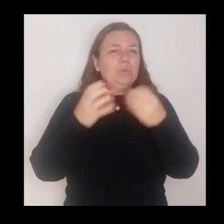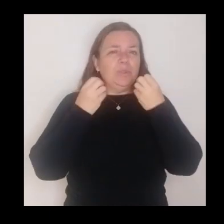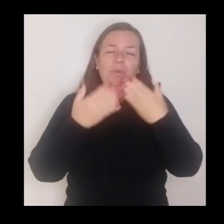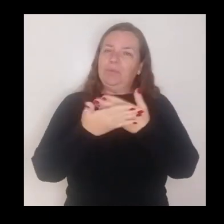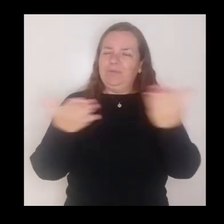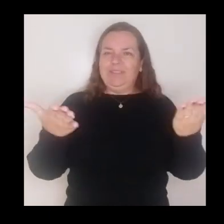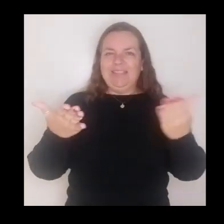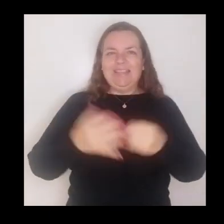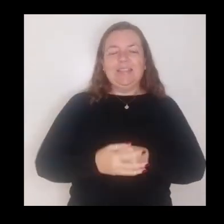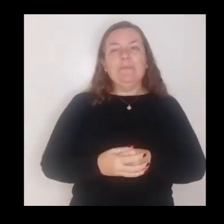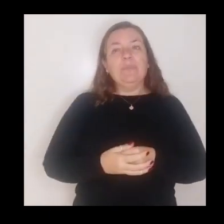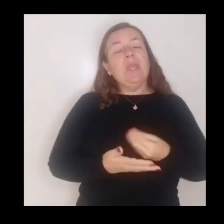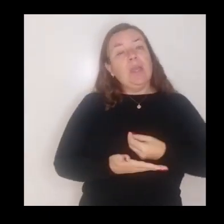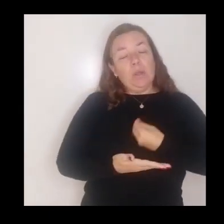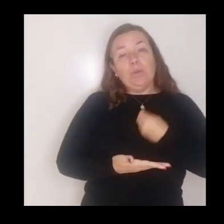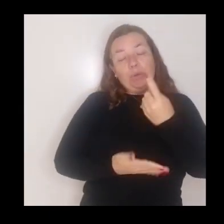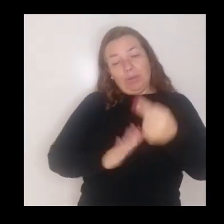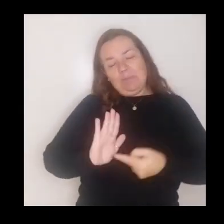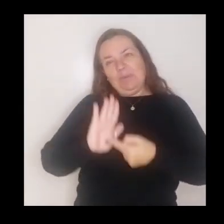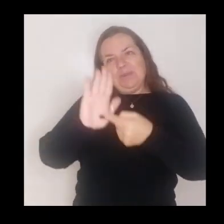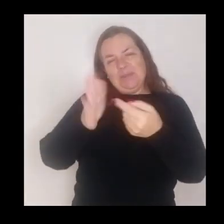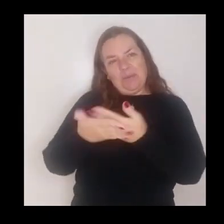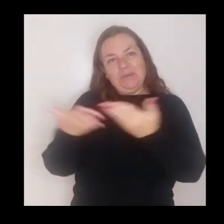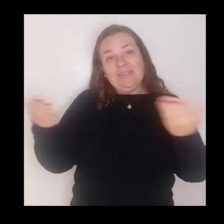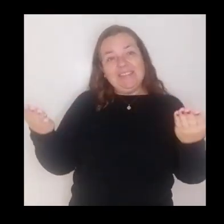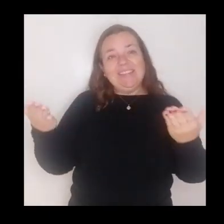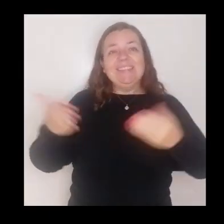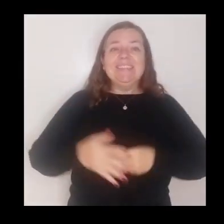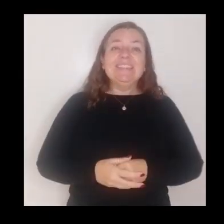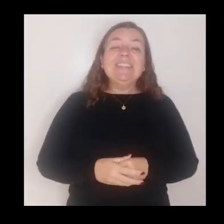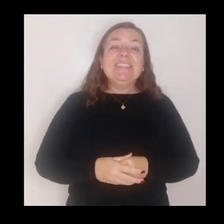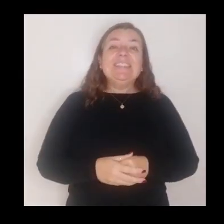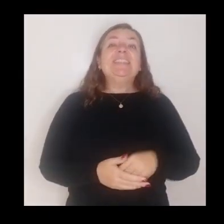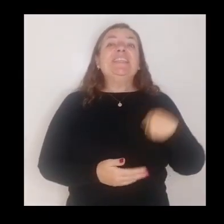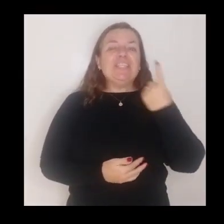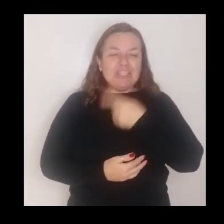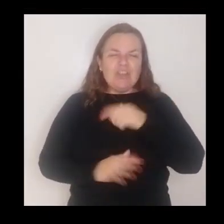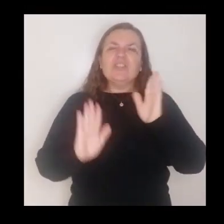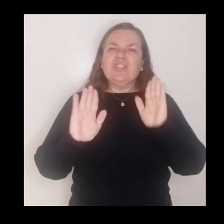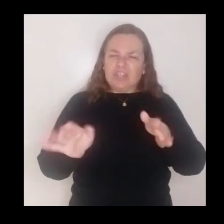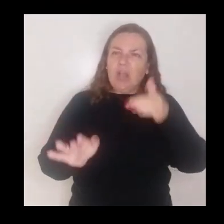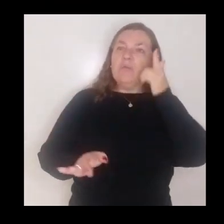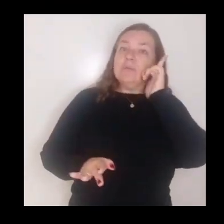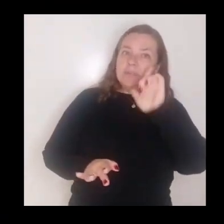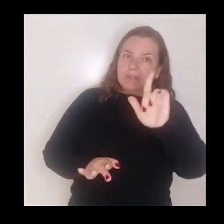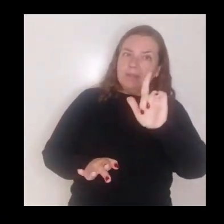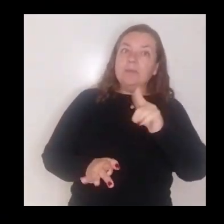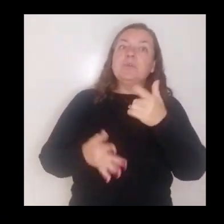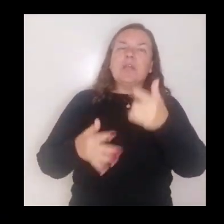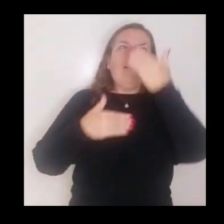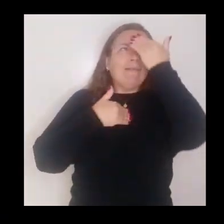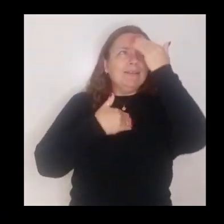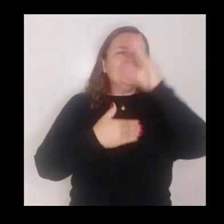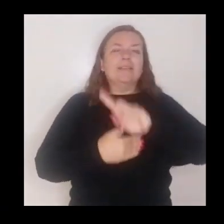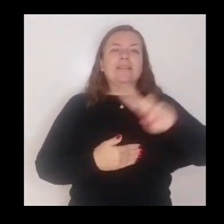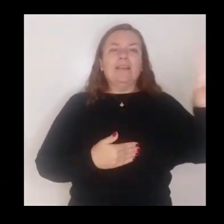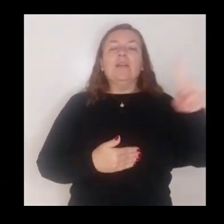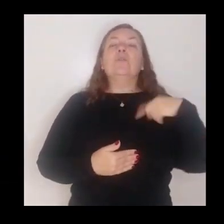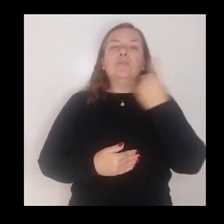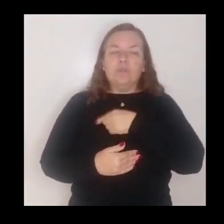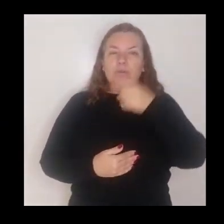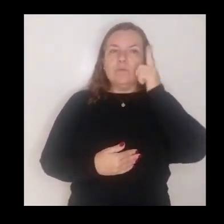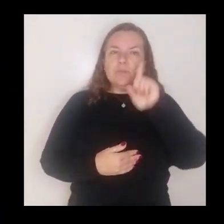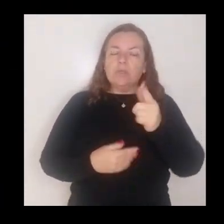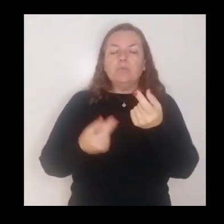também, gente. E eu estou aqui para mostrar para vocês o que a gente já conseguiu, tá? Graças a Deus, a gente